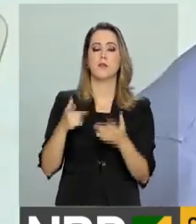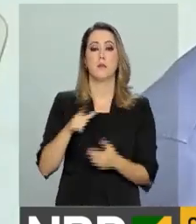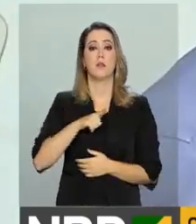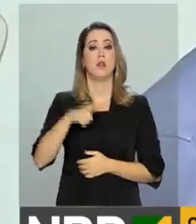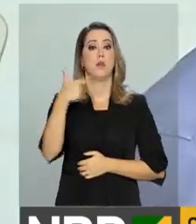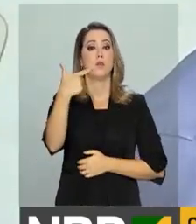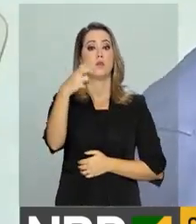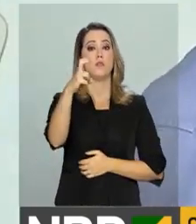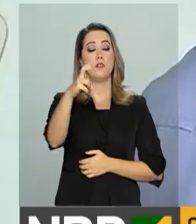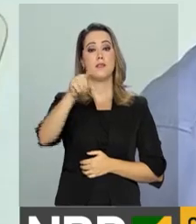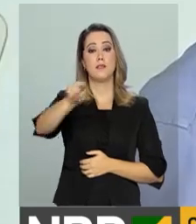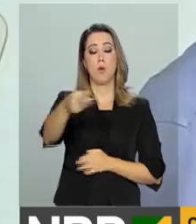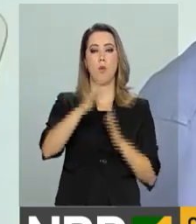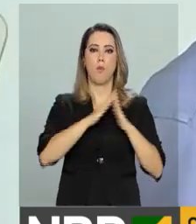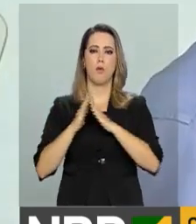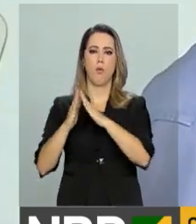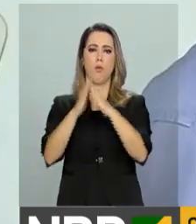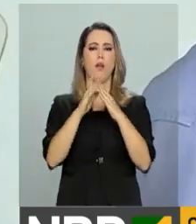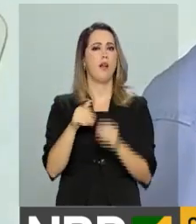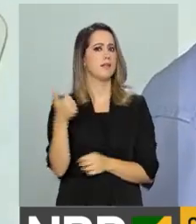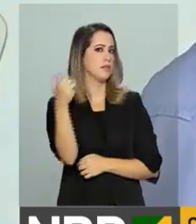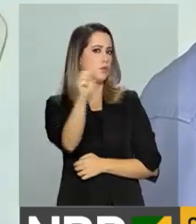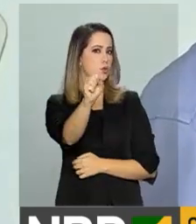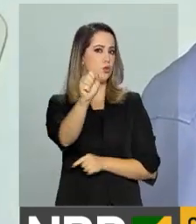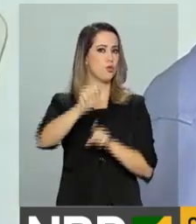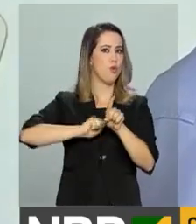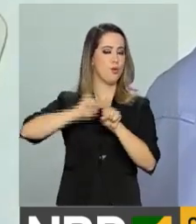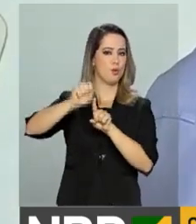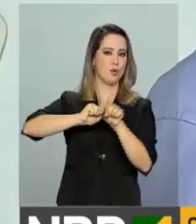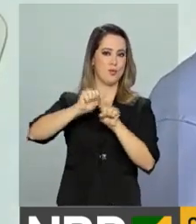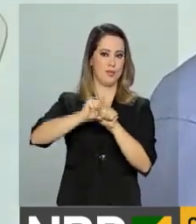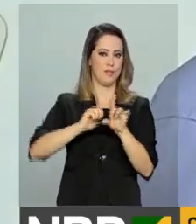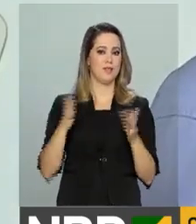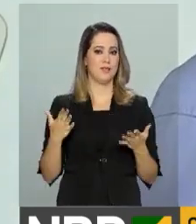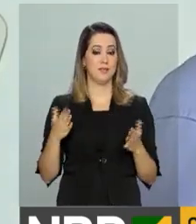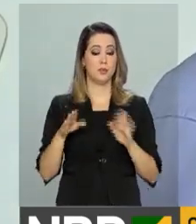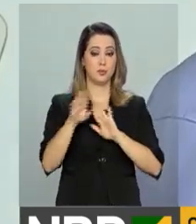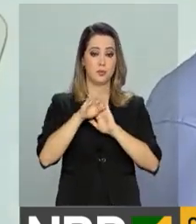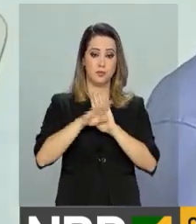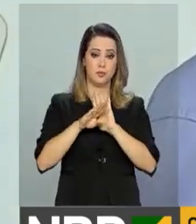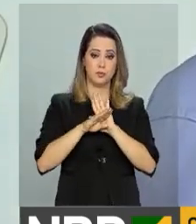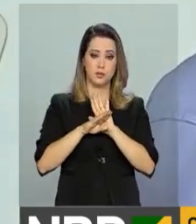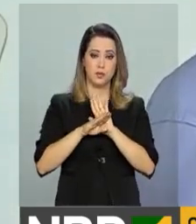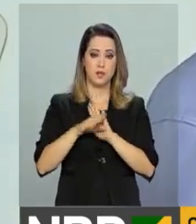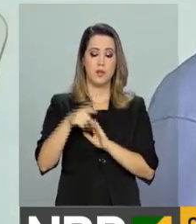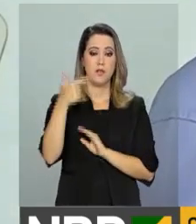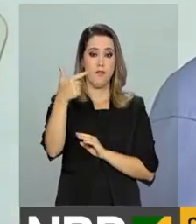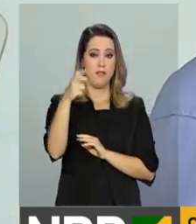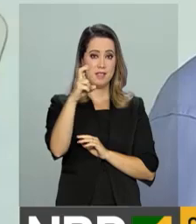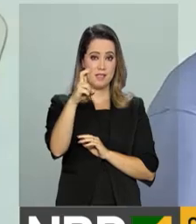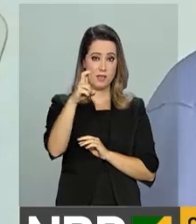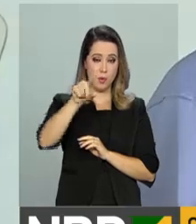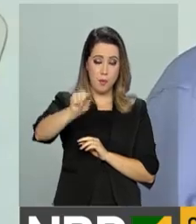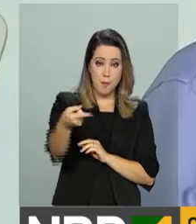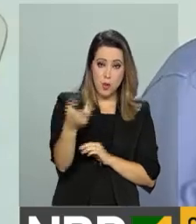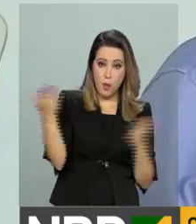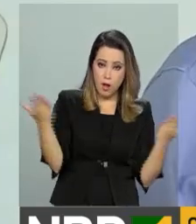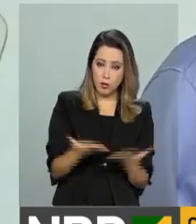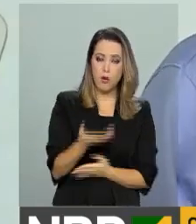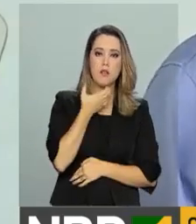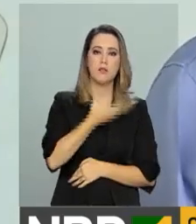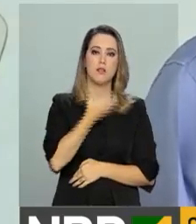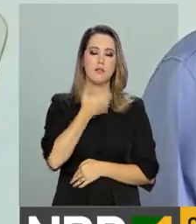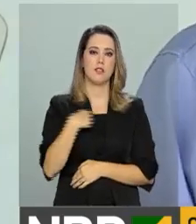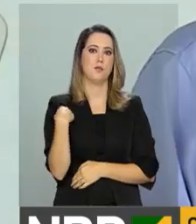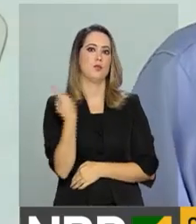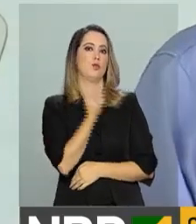25 mil casas nesses 18 meses, aliás, no programa 25 mil, em dezembro.